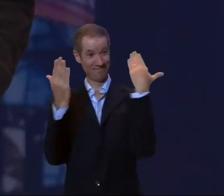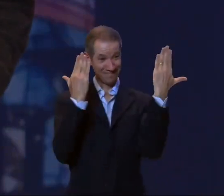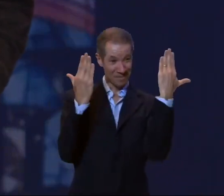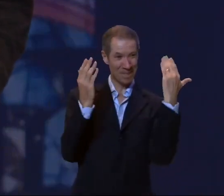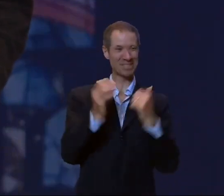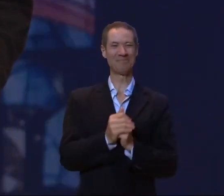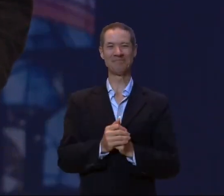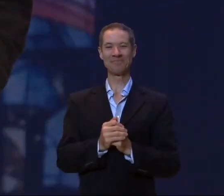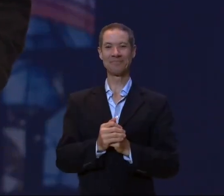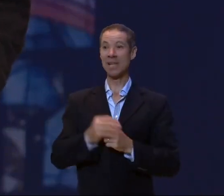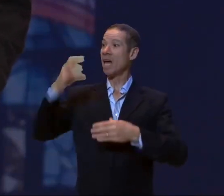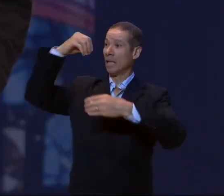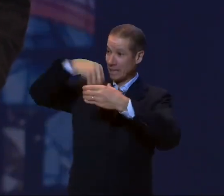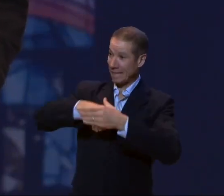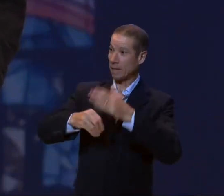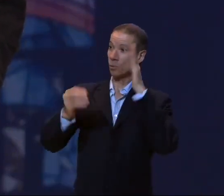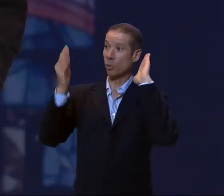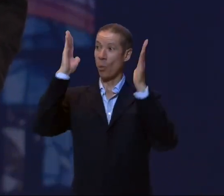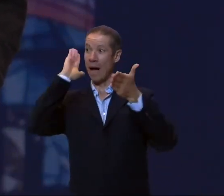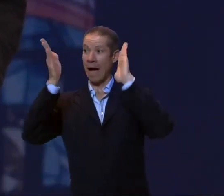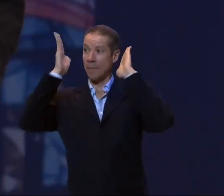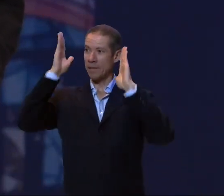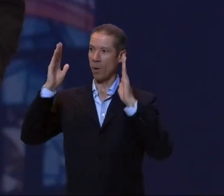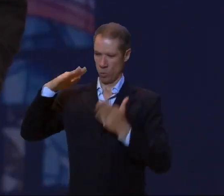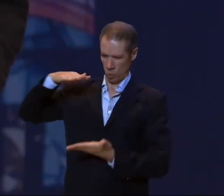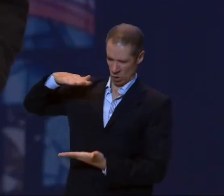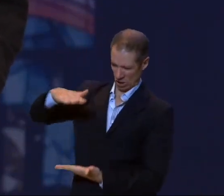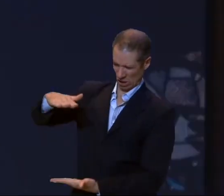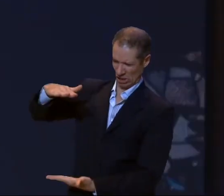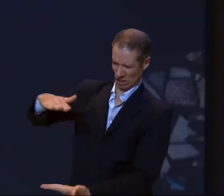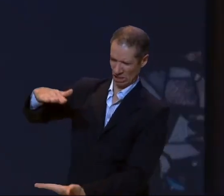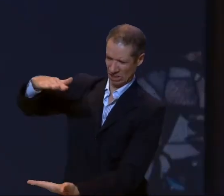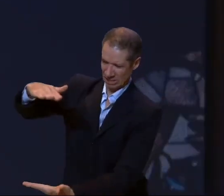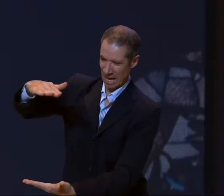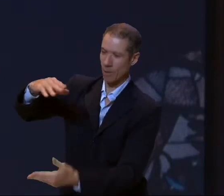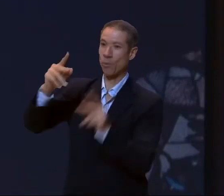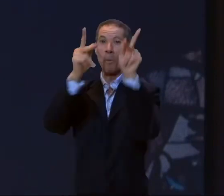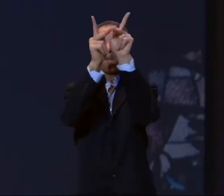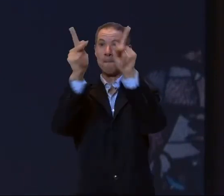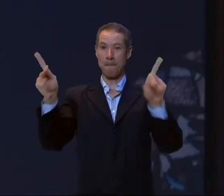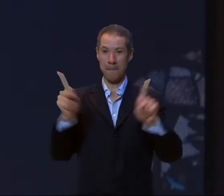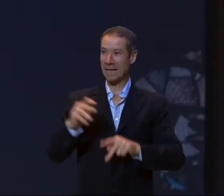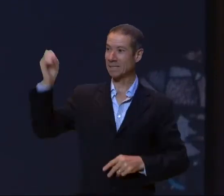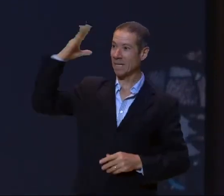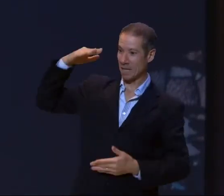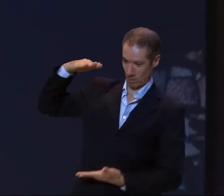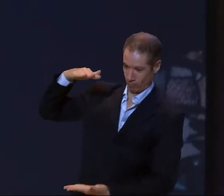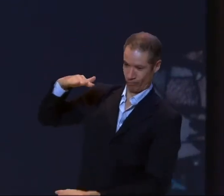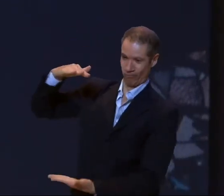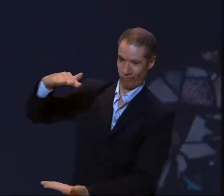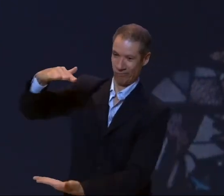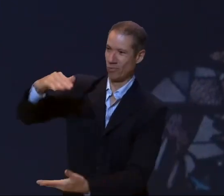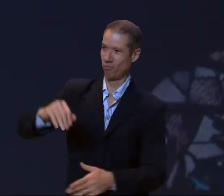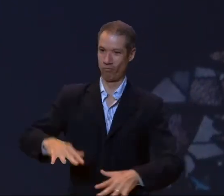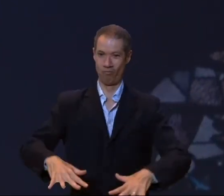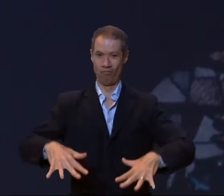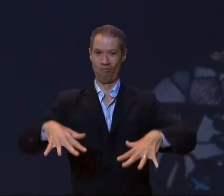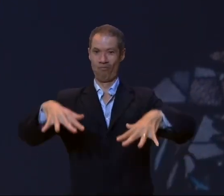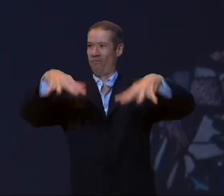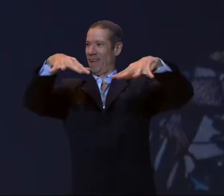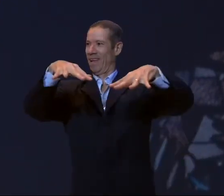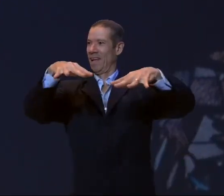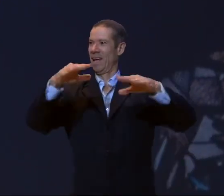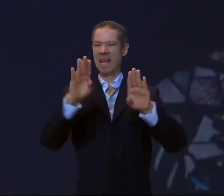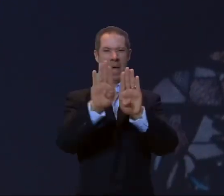Dentro do caminhão estava cheio de saco de paz e graça. Agora eu vou abrir a porta